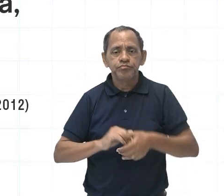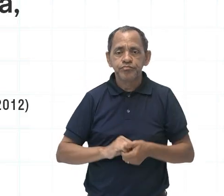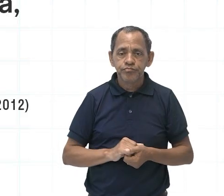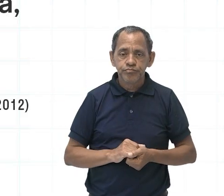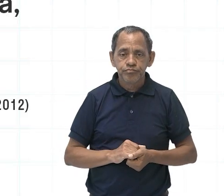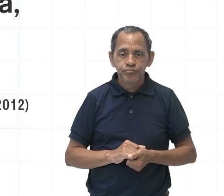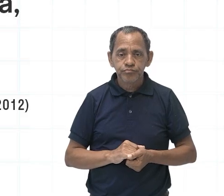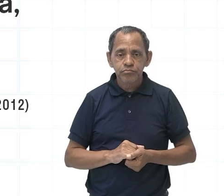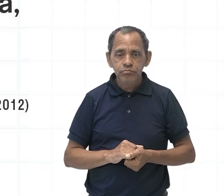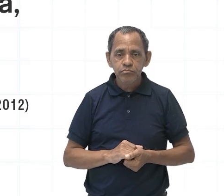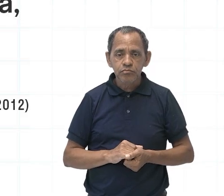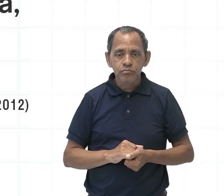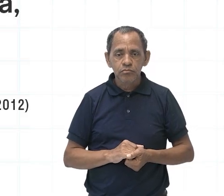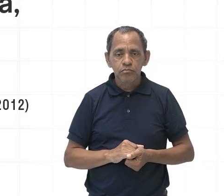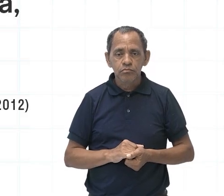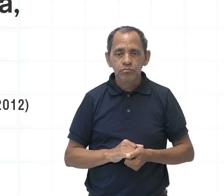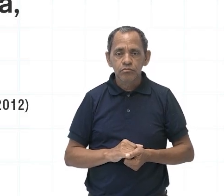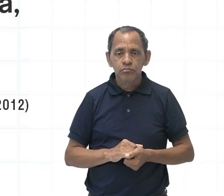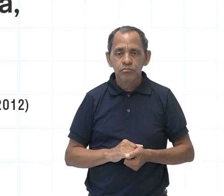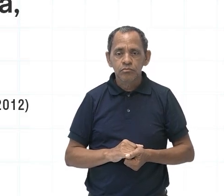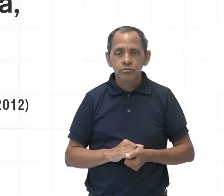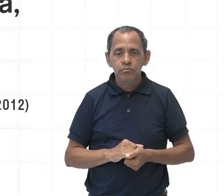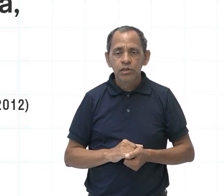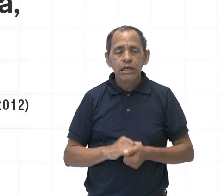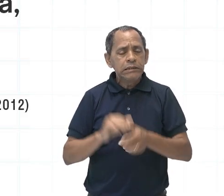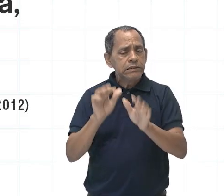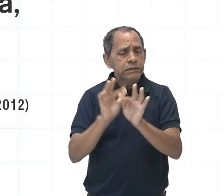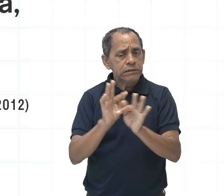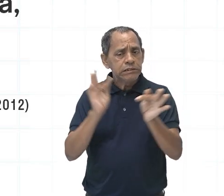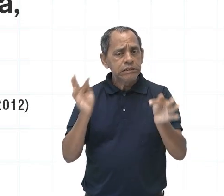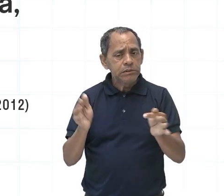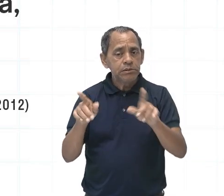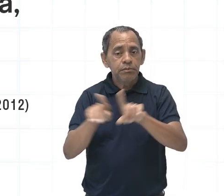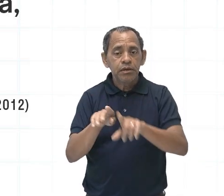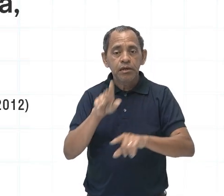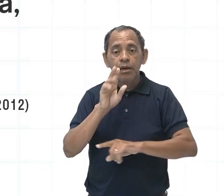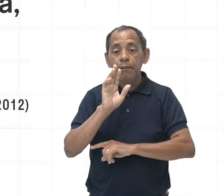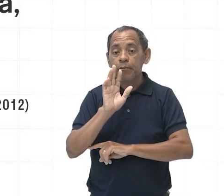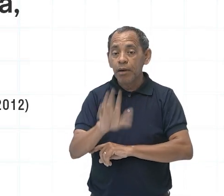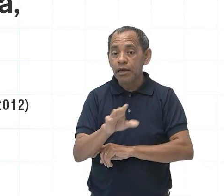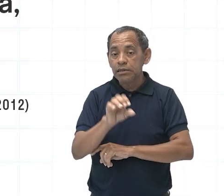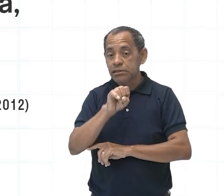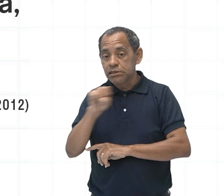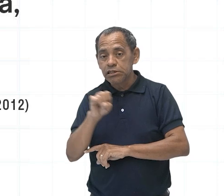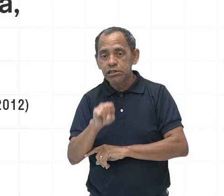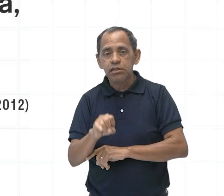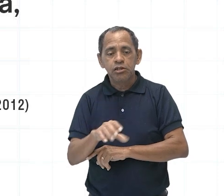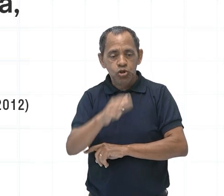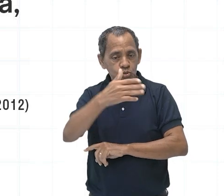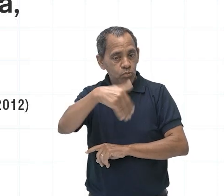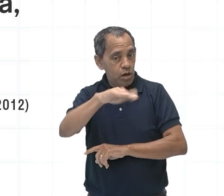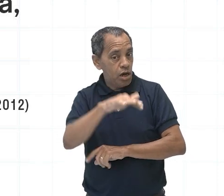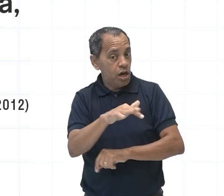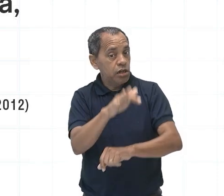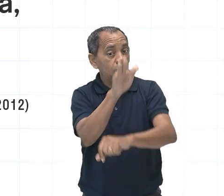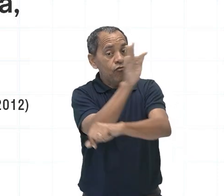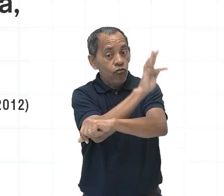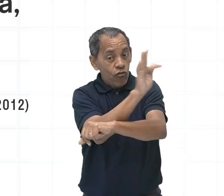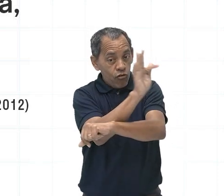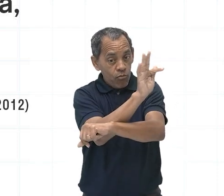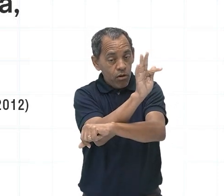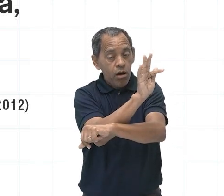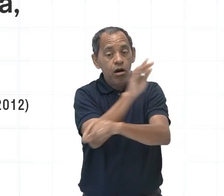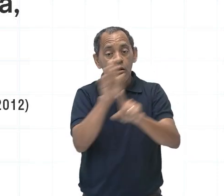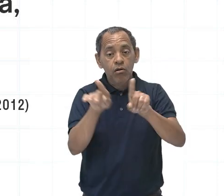assim, mais à vontade, né? Falamos com mais cuidado, escolhendo as palavras e refletindo mais sobre a impressão que vamos